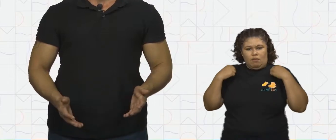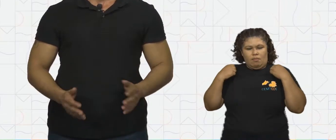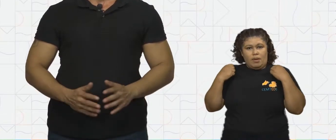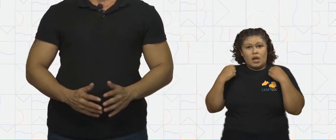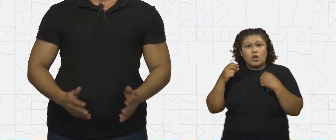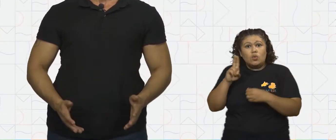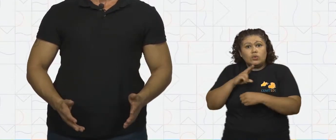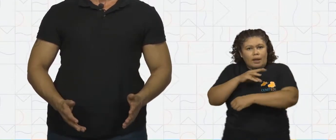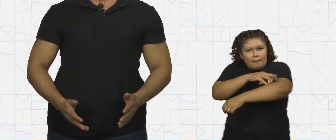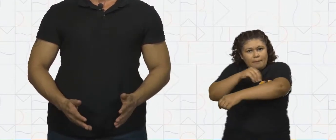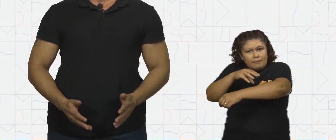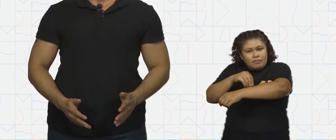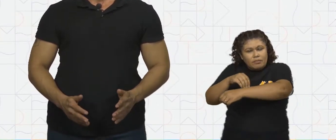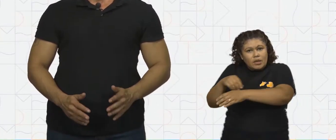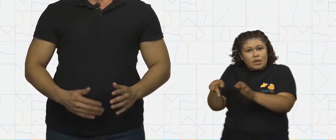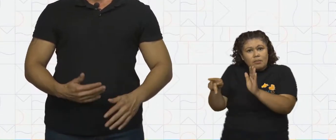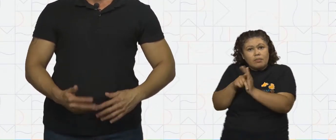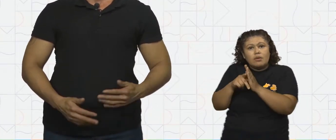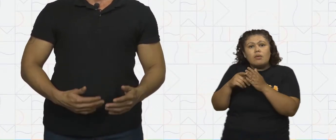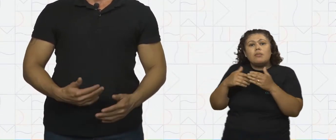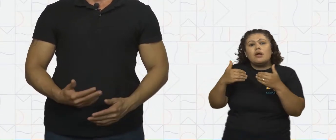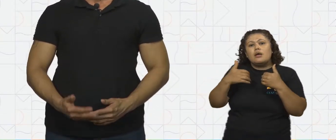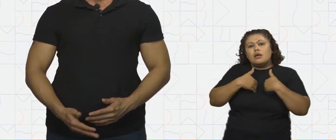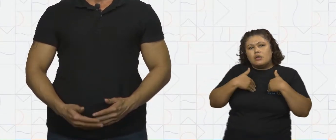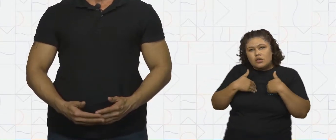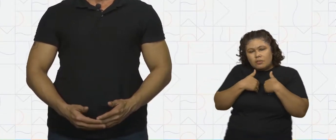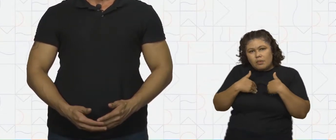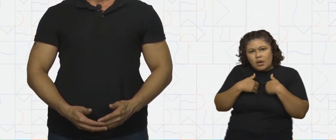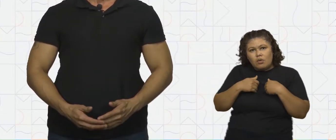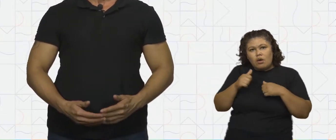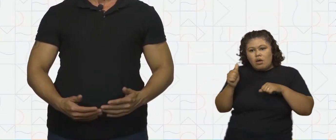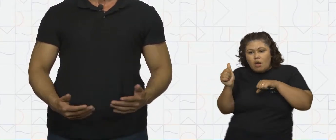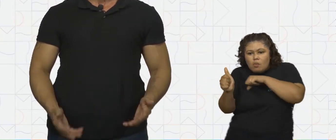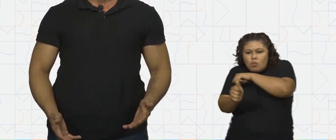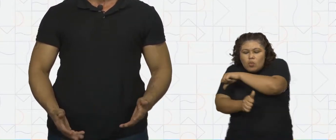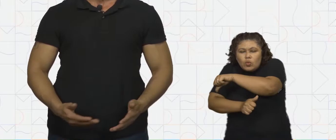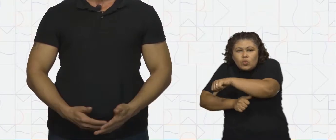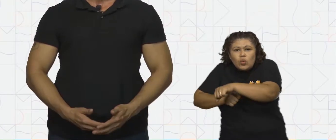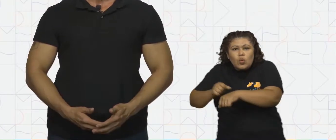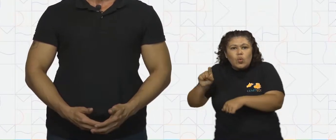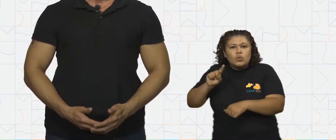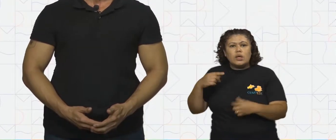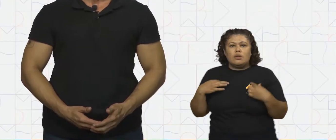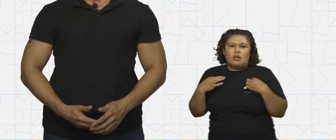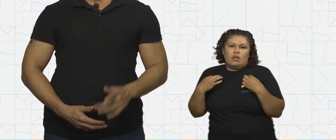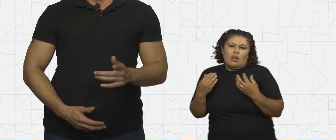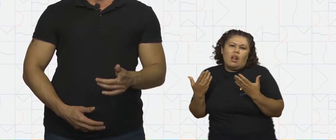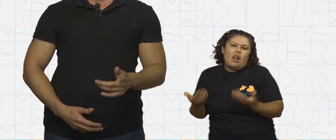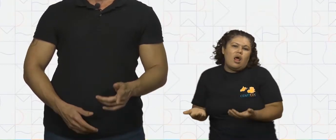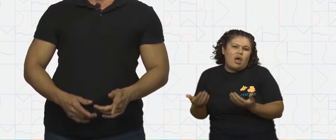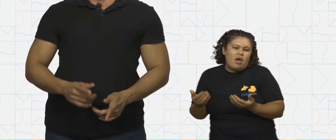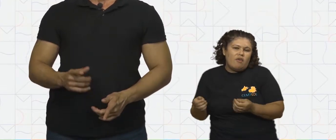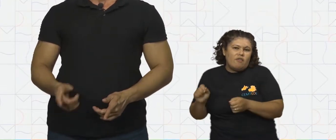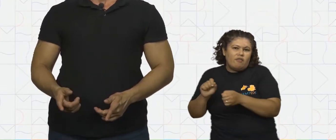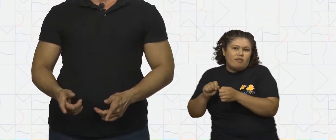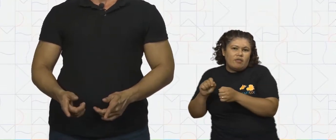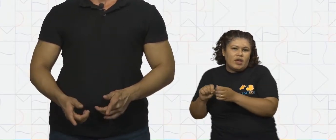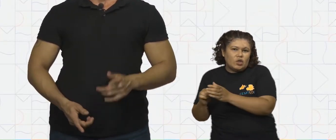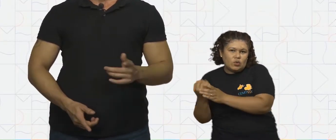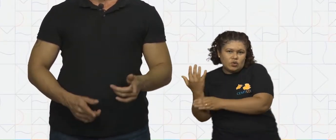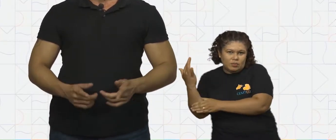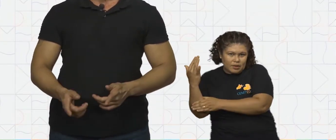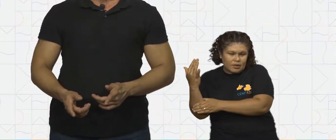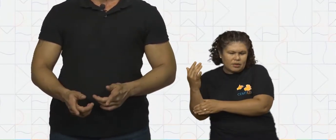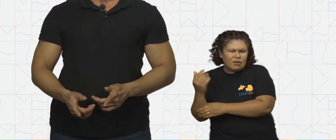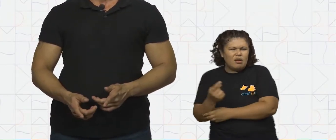a caça e muitas outras atividades, e passam a usar roupas de tecido mais leves e confortáveis. Você percebeu que há diferenças,